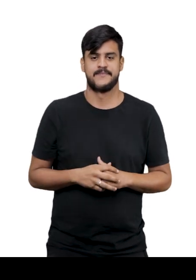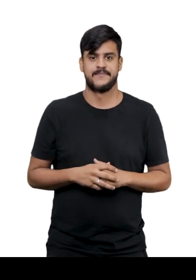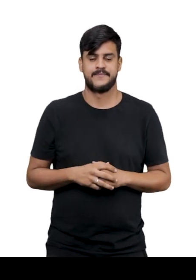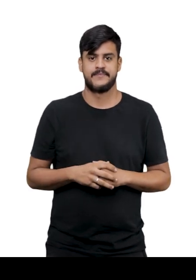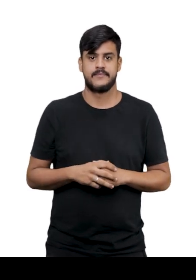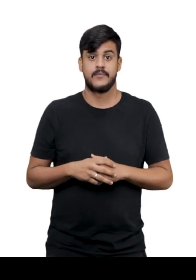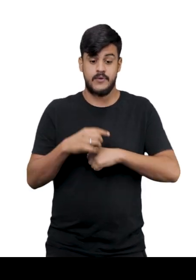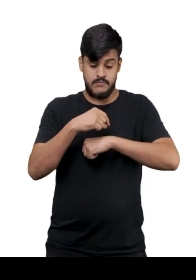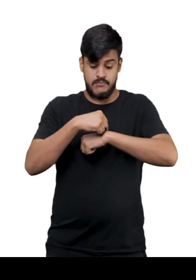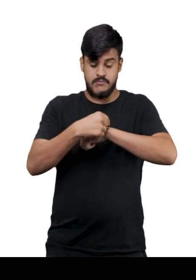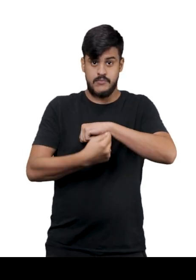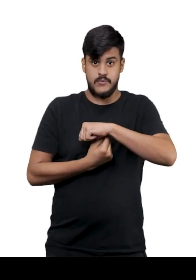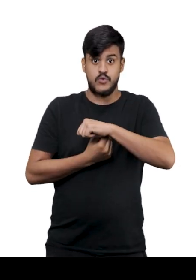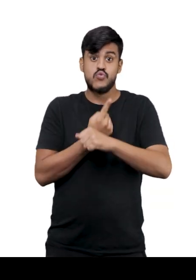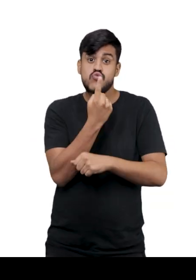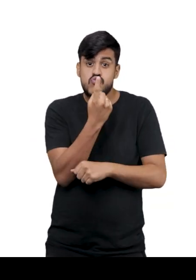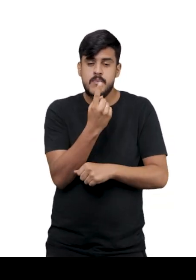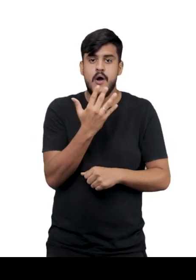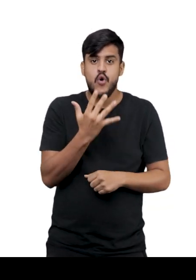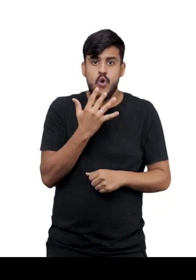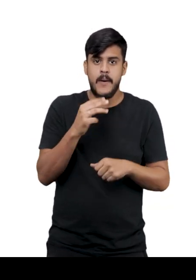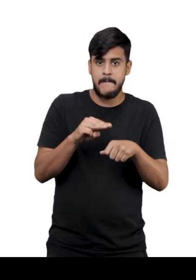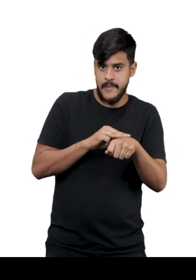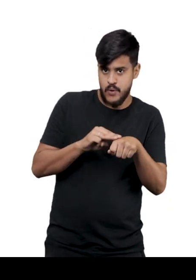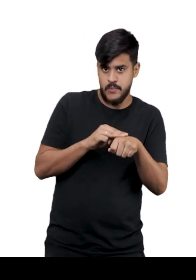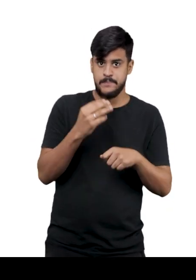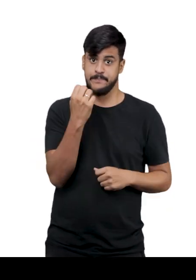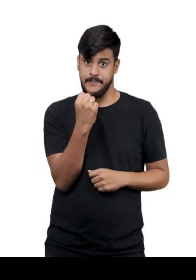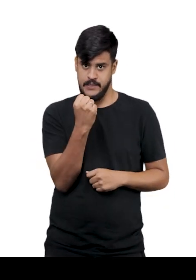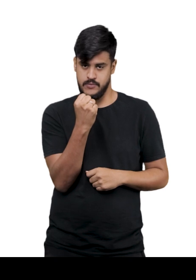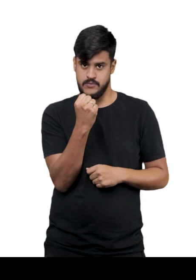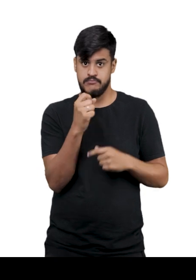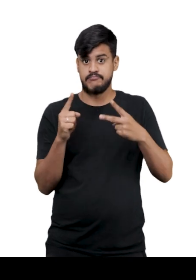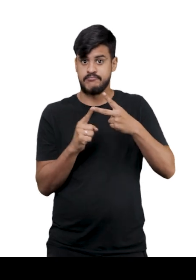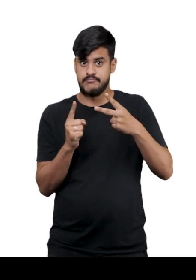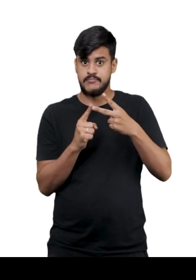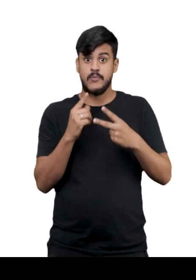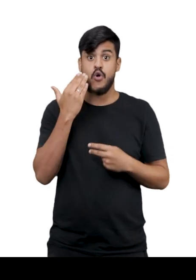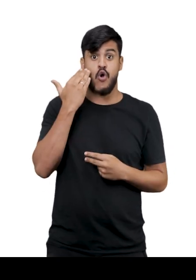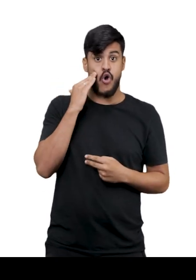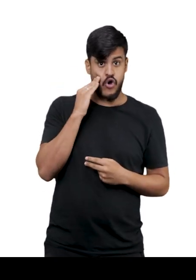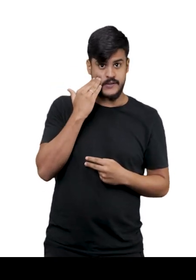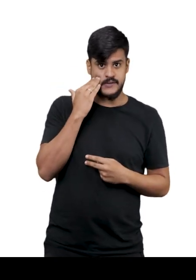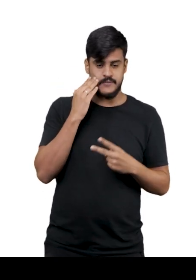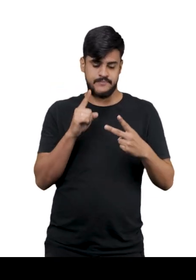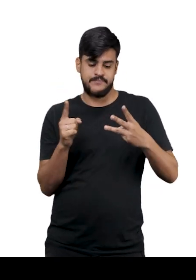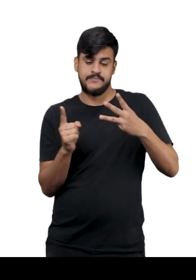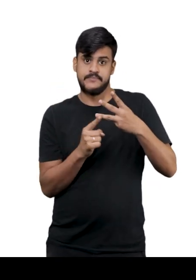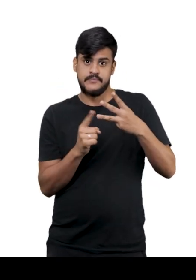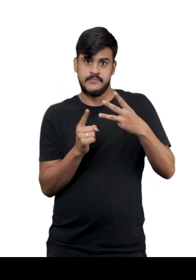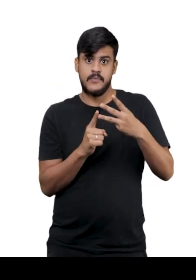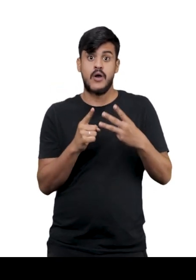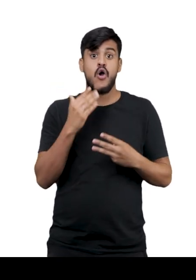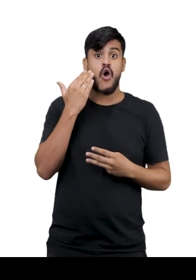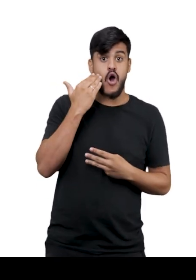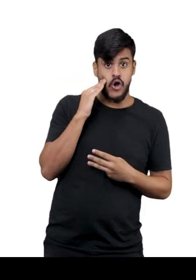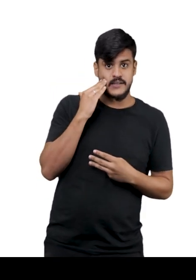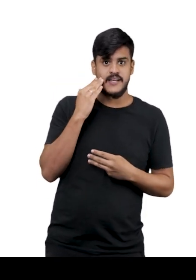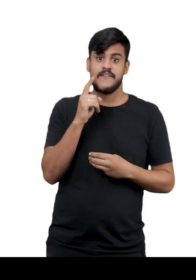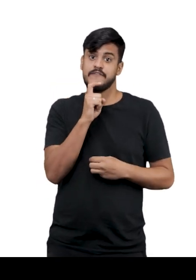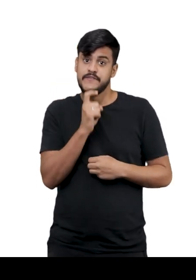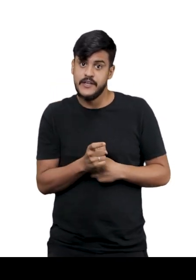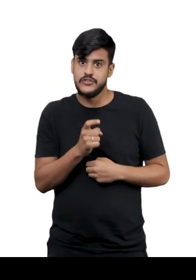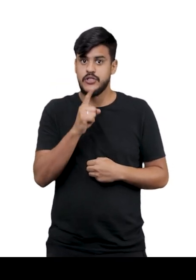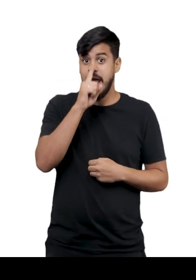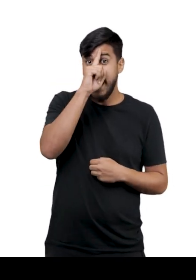pela madeira. Uma delas possui contas nas cores marrom e branco, outra em rosa e a terceira